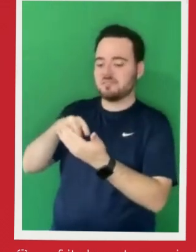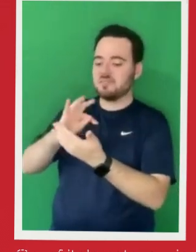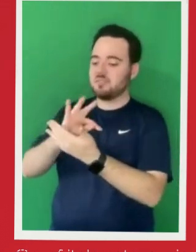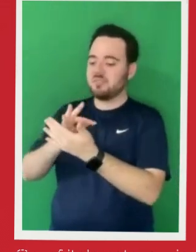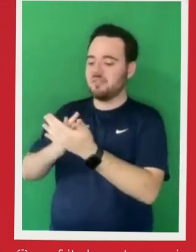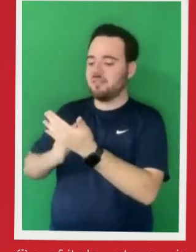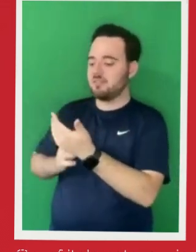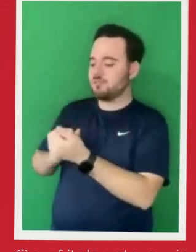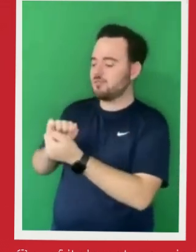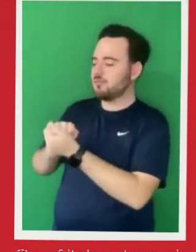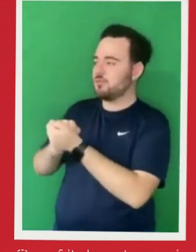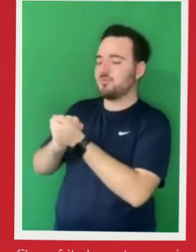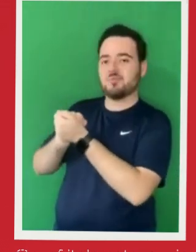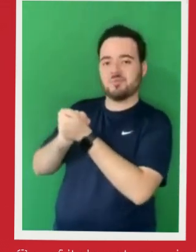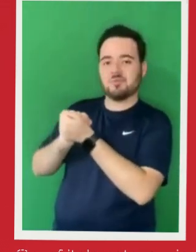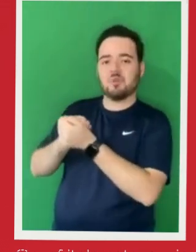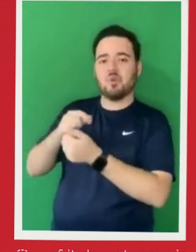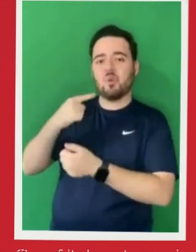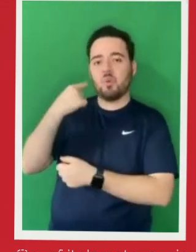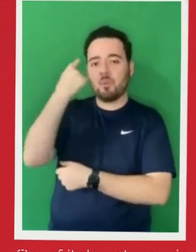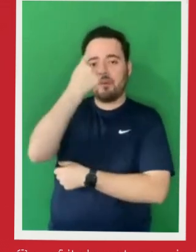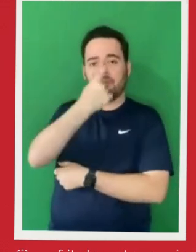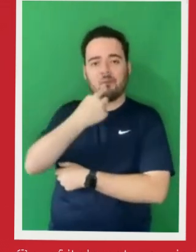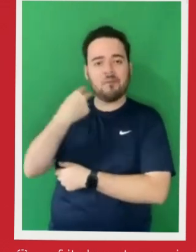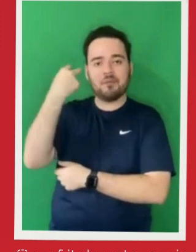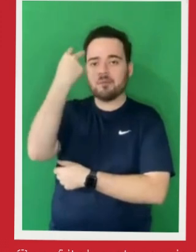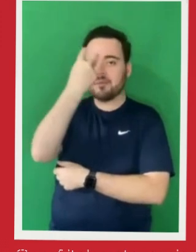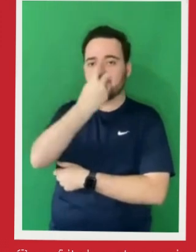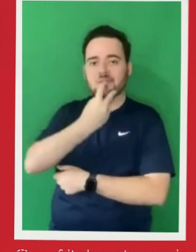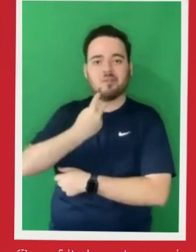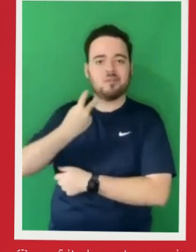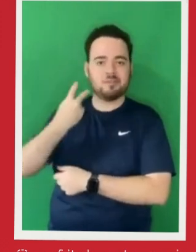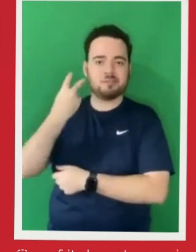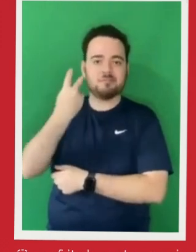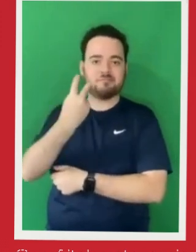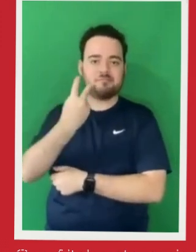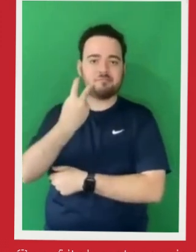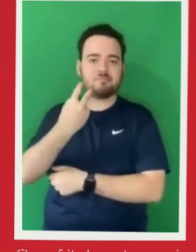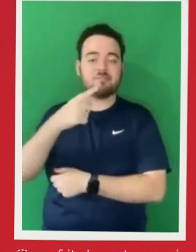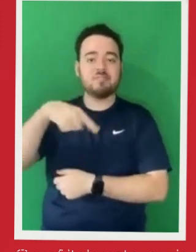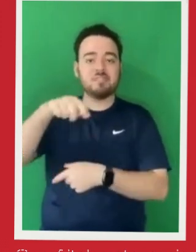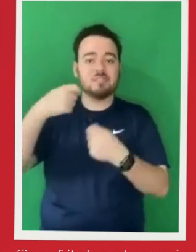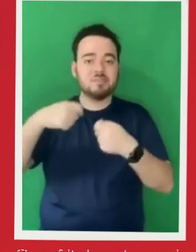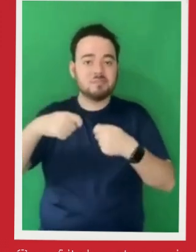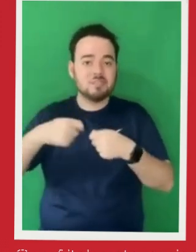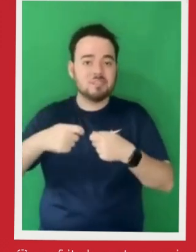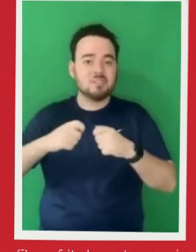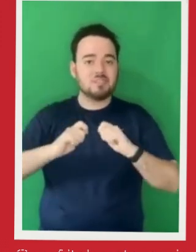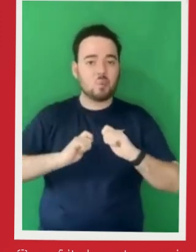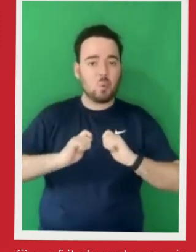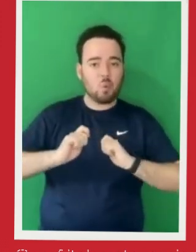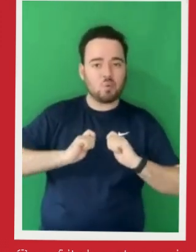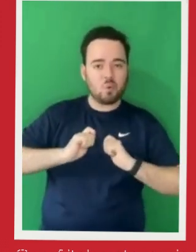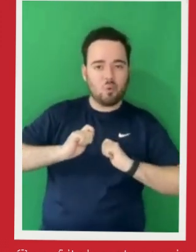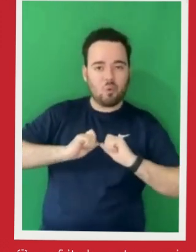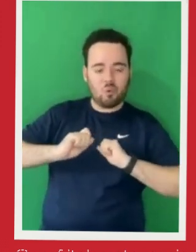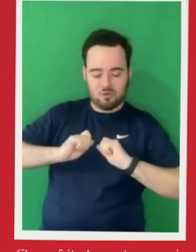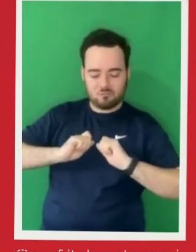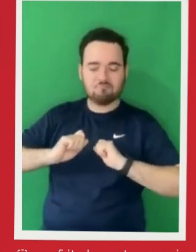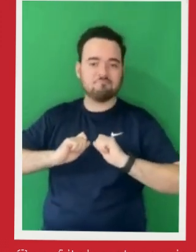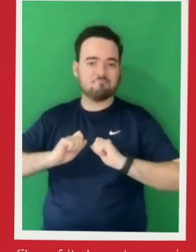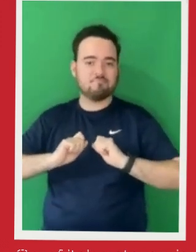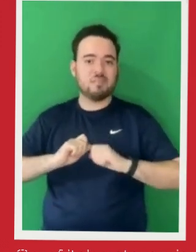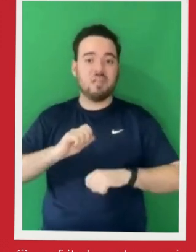eu e o texto, e talvez por 1 hora, talvez por 2 horas, né? Então você já precisa de uma autodisciplina